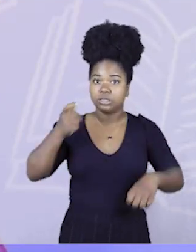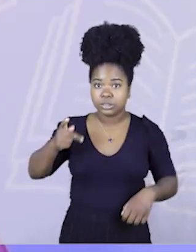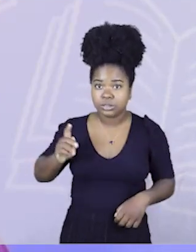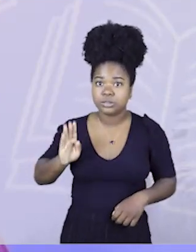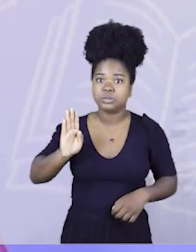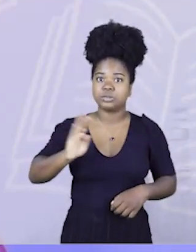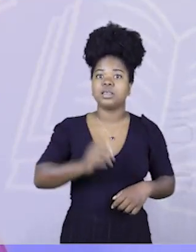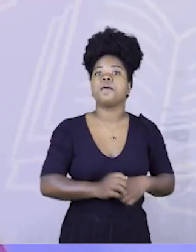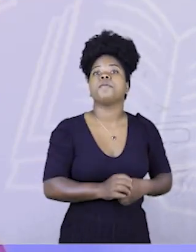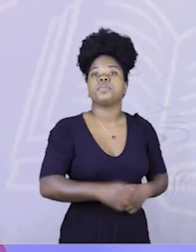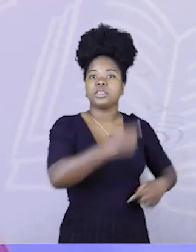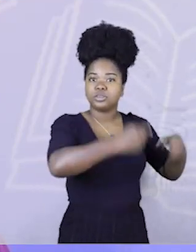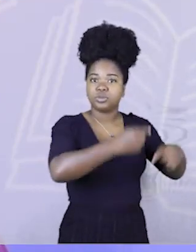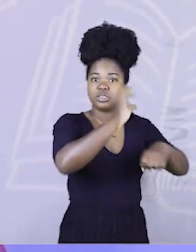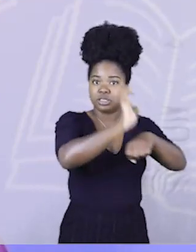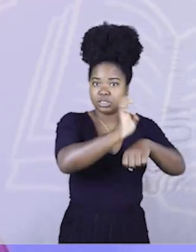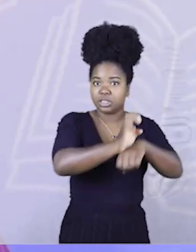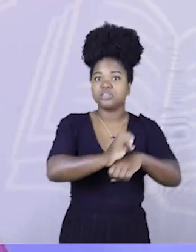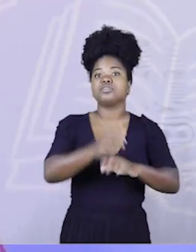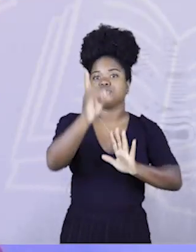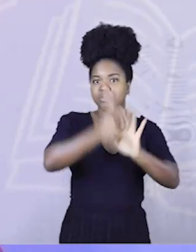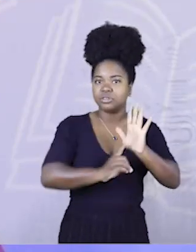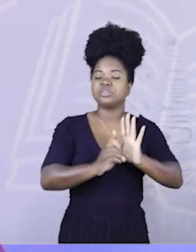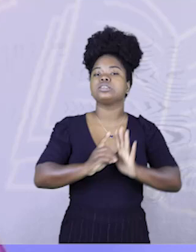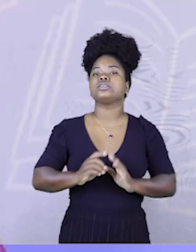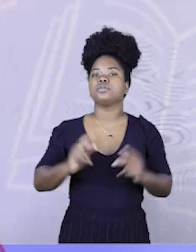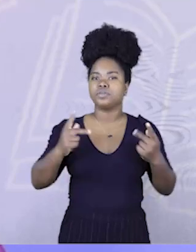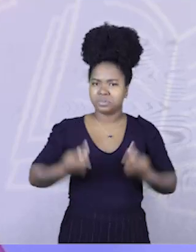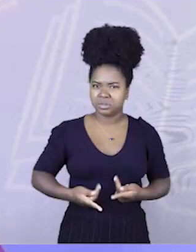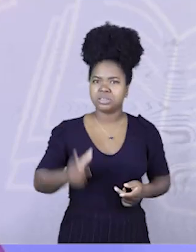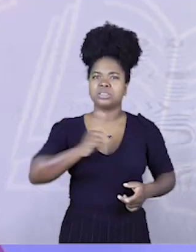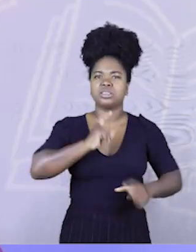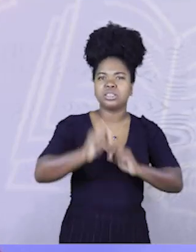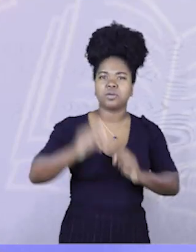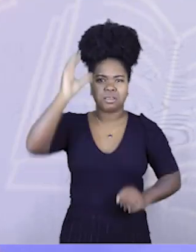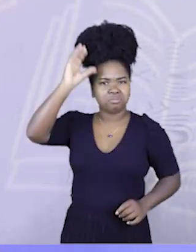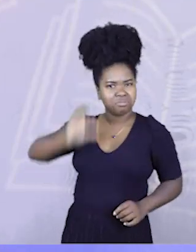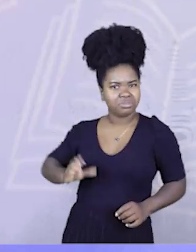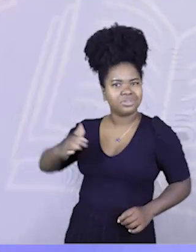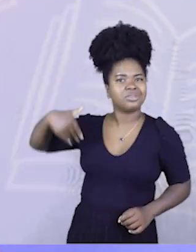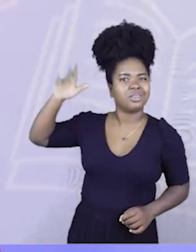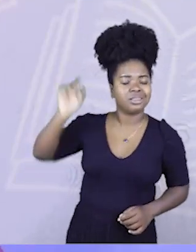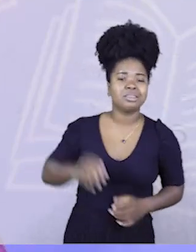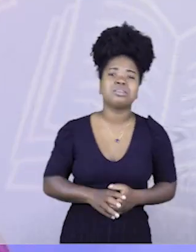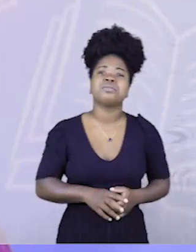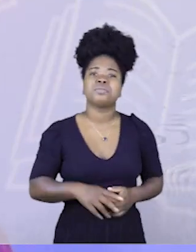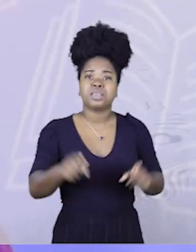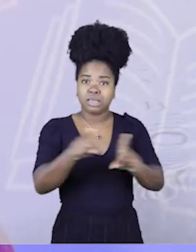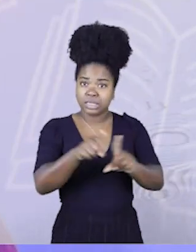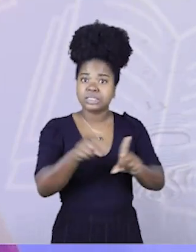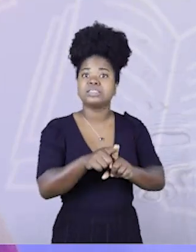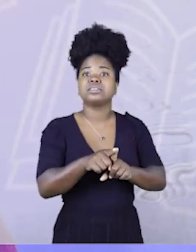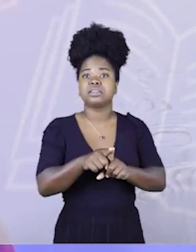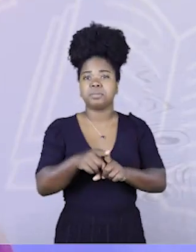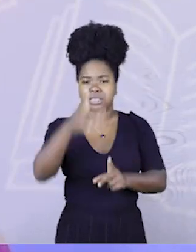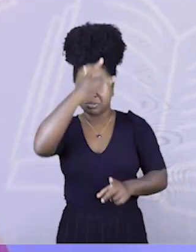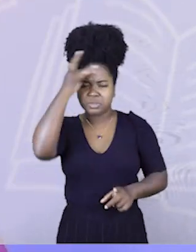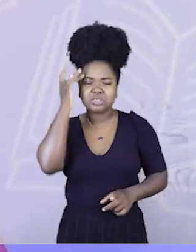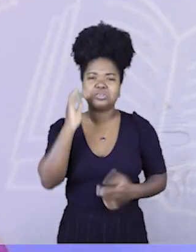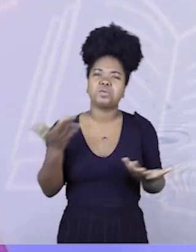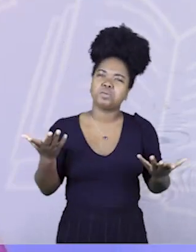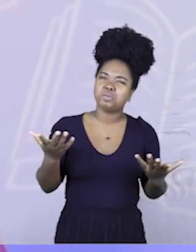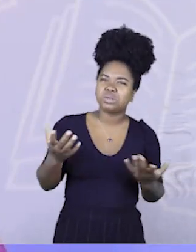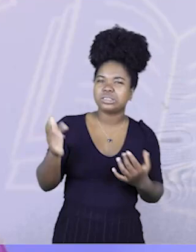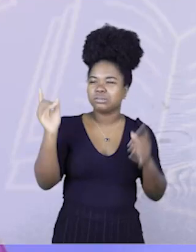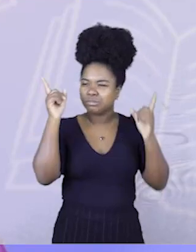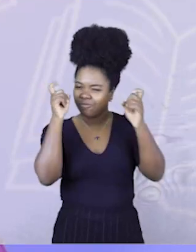de Direitos Humanos, realizar na vida das pessoas mais direitos, mais cidadania e garantir, né, que as pessoas, independente das